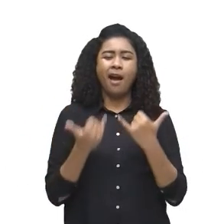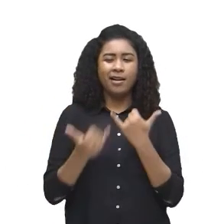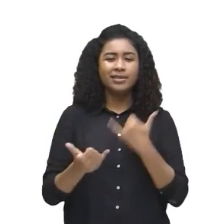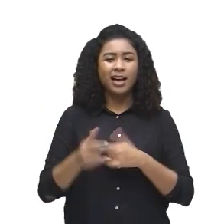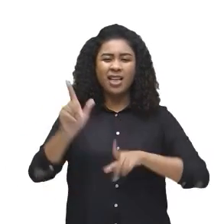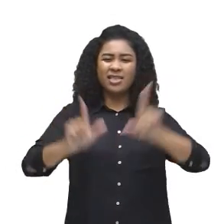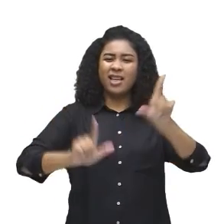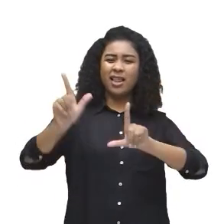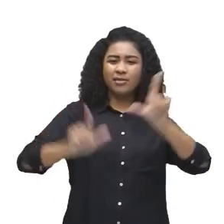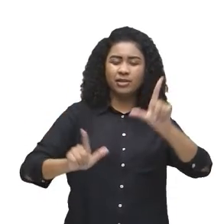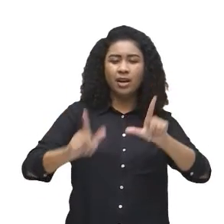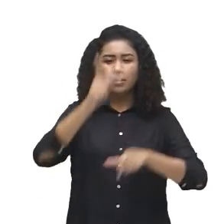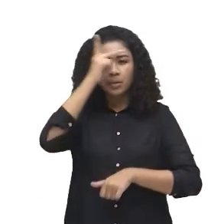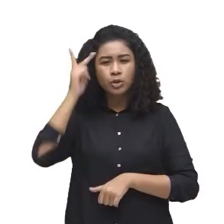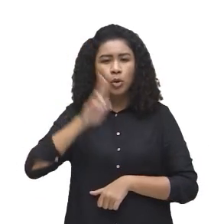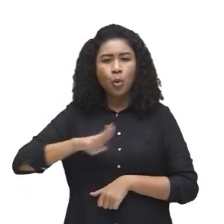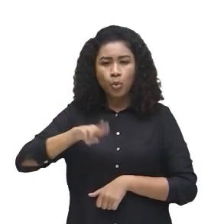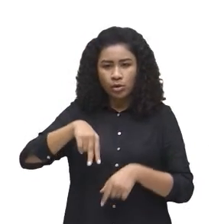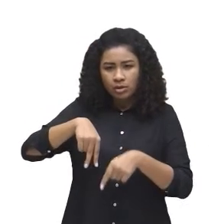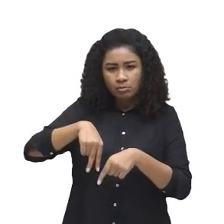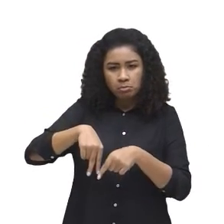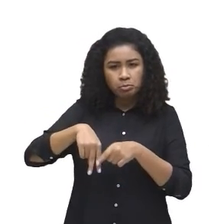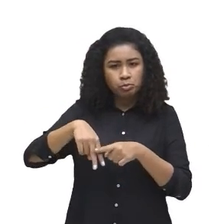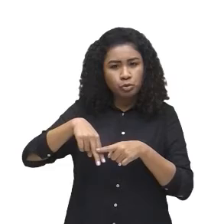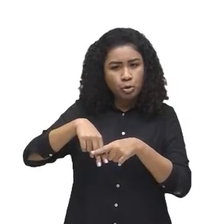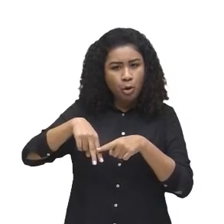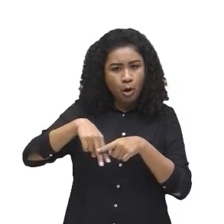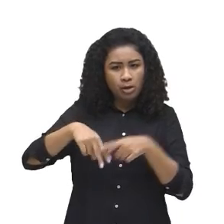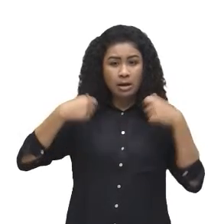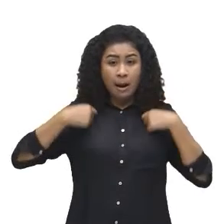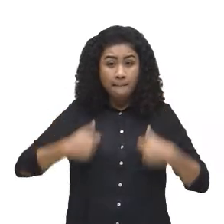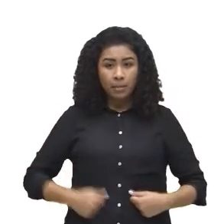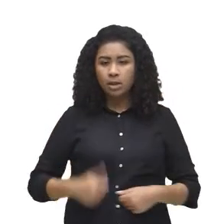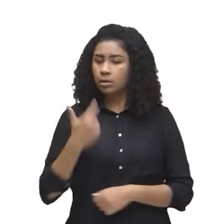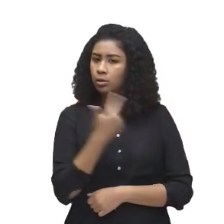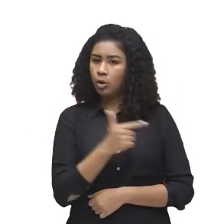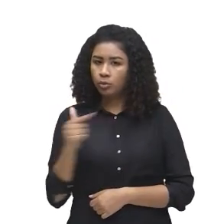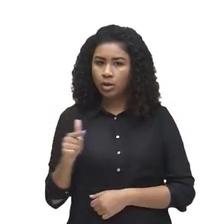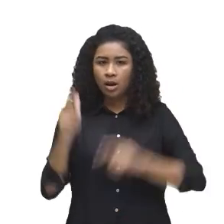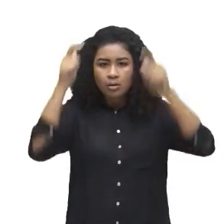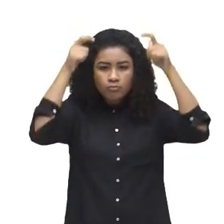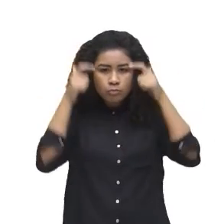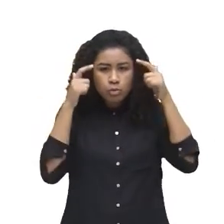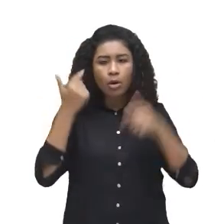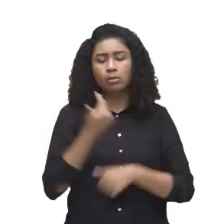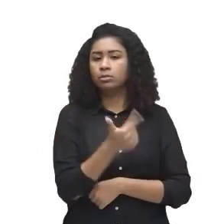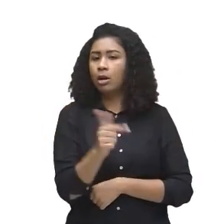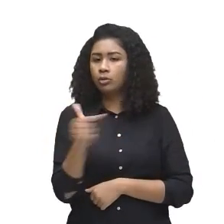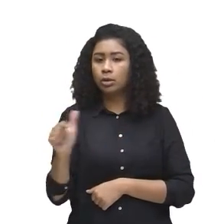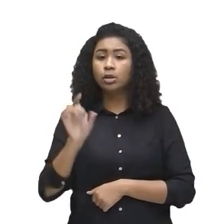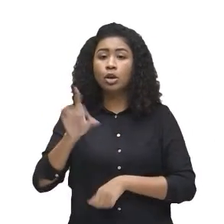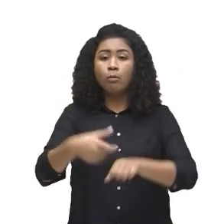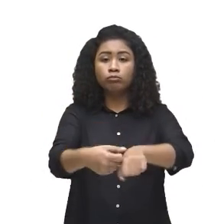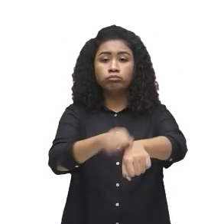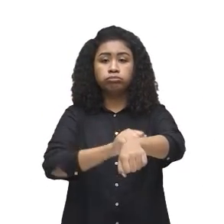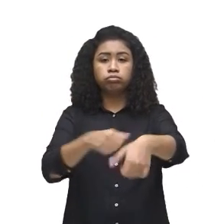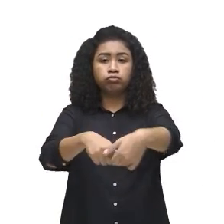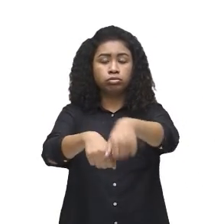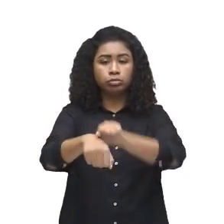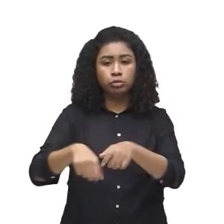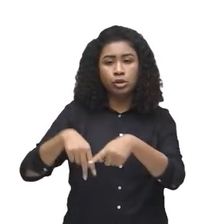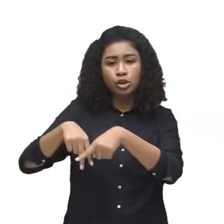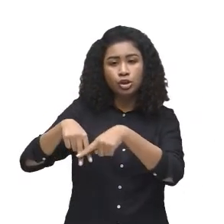com calção sem a camisa, não utilizam proteção de cabeças, né, somente as luvas, mas com algumas